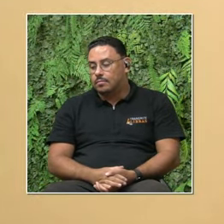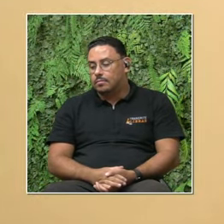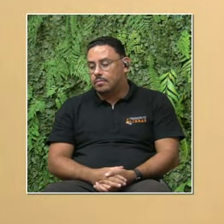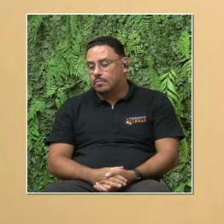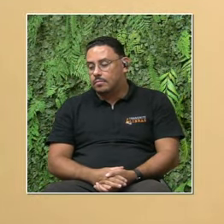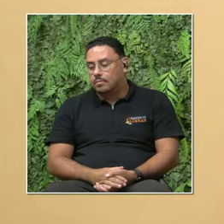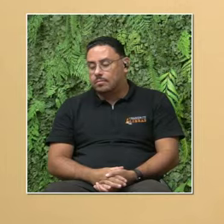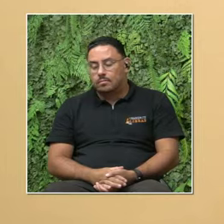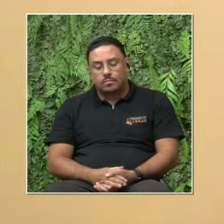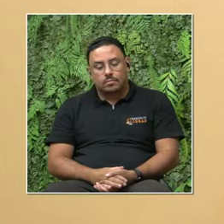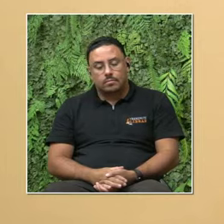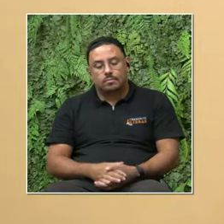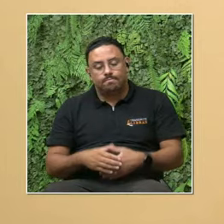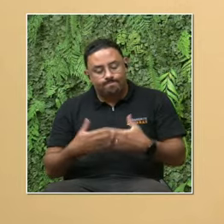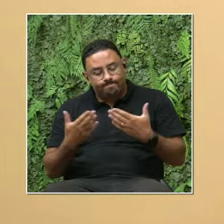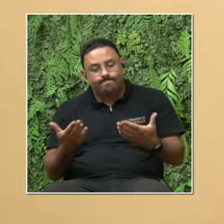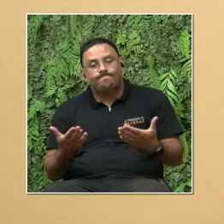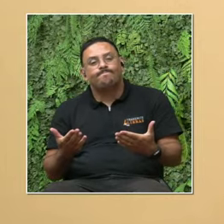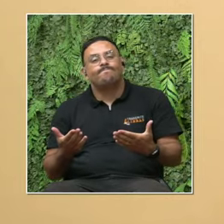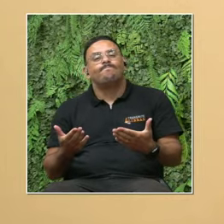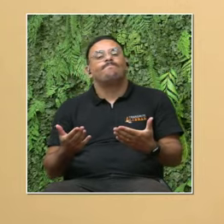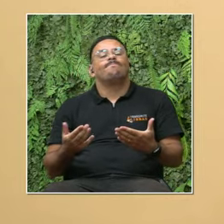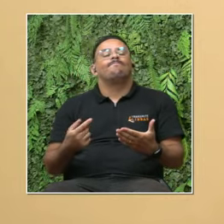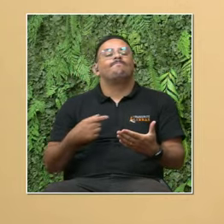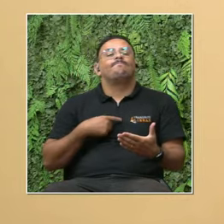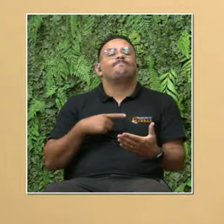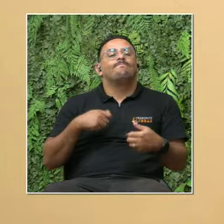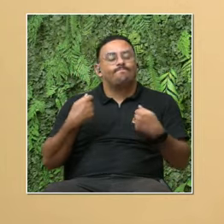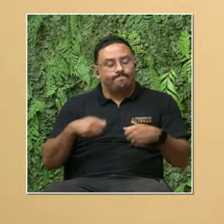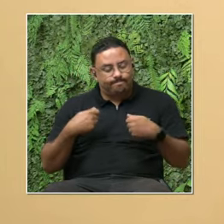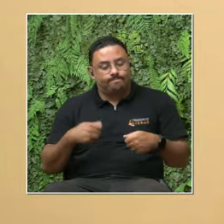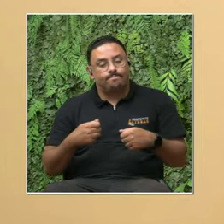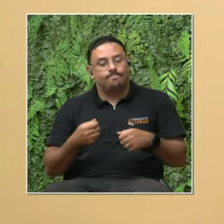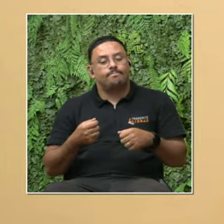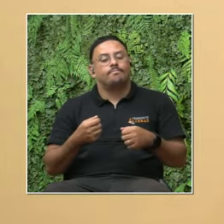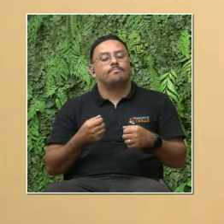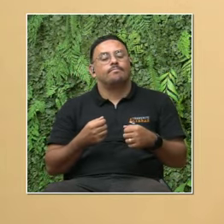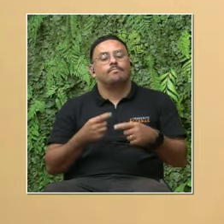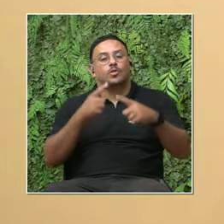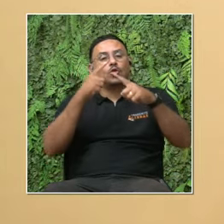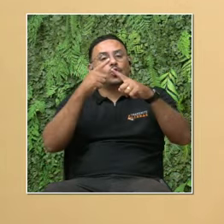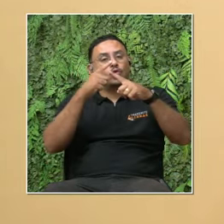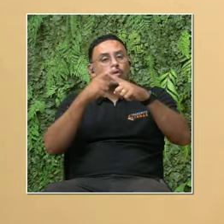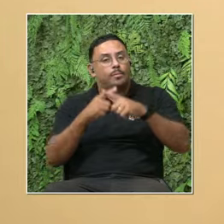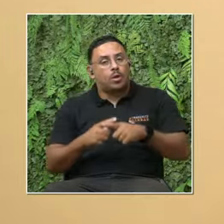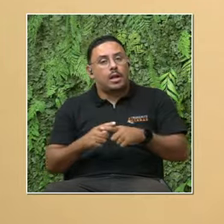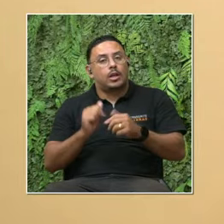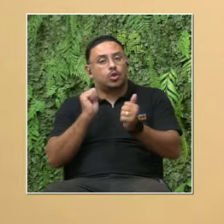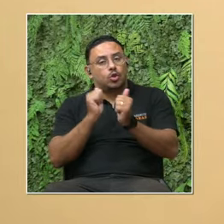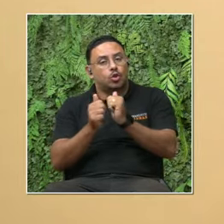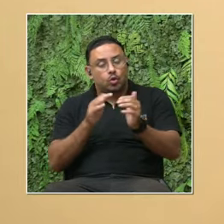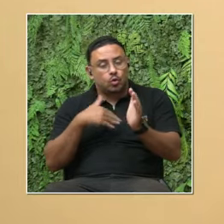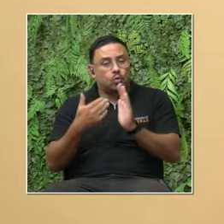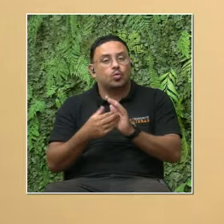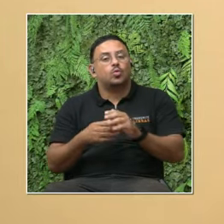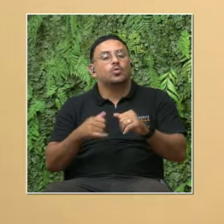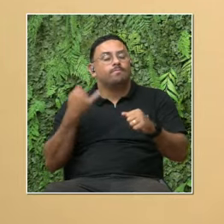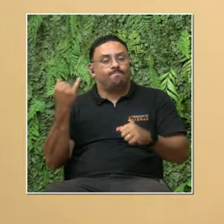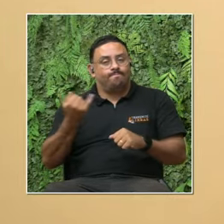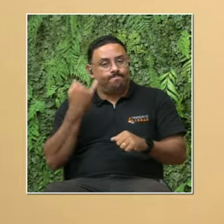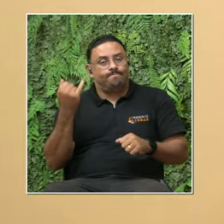ouv e a gente tem que tratar todos os jogos com uma decisão né a gente